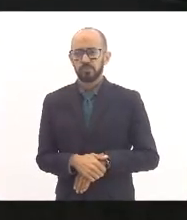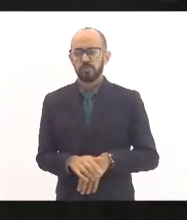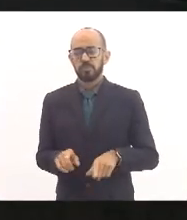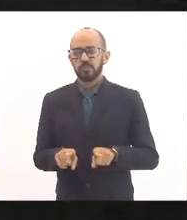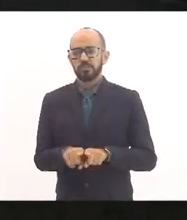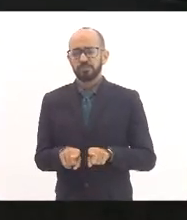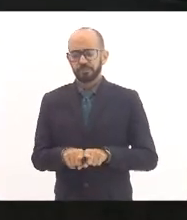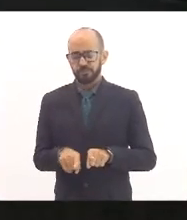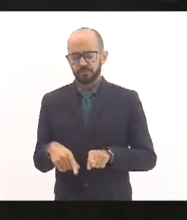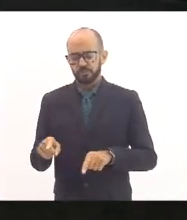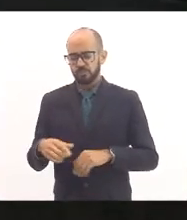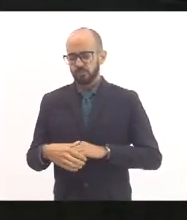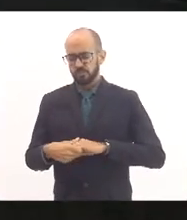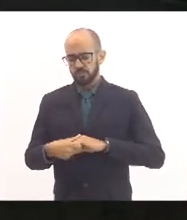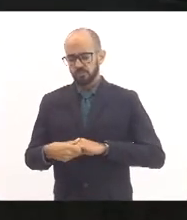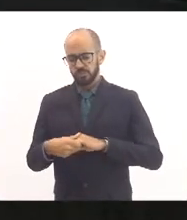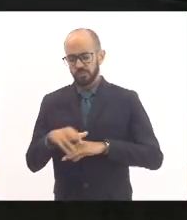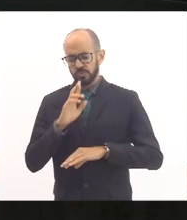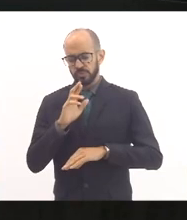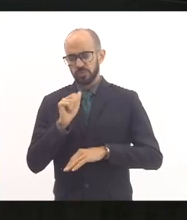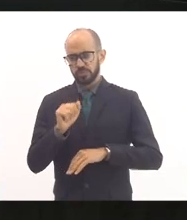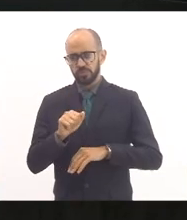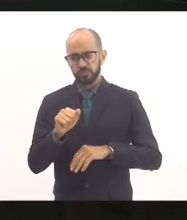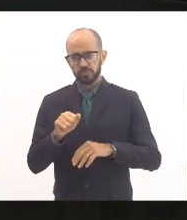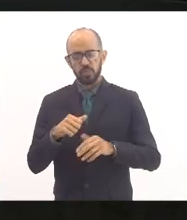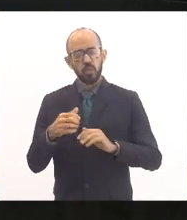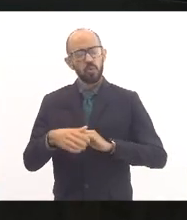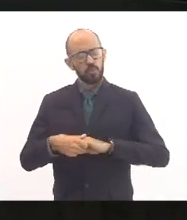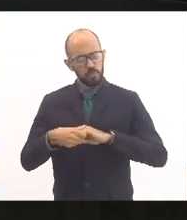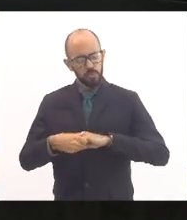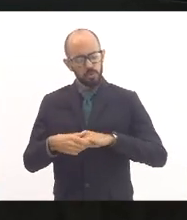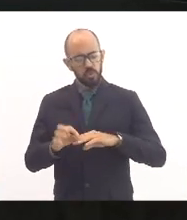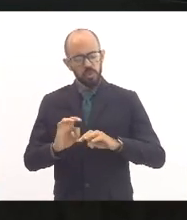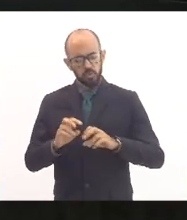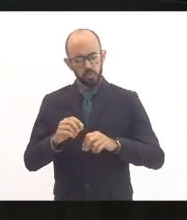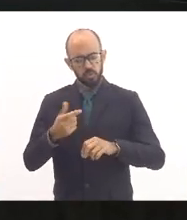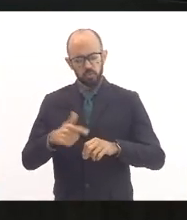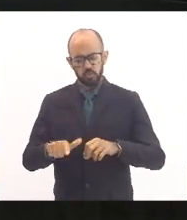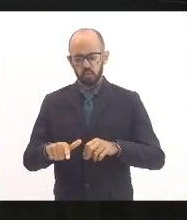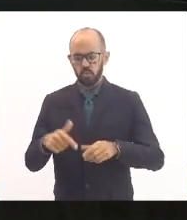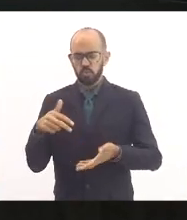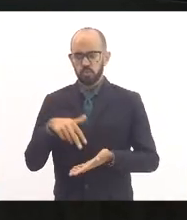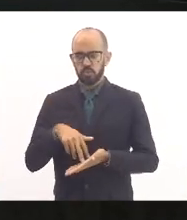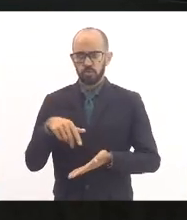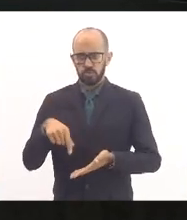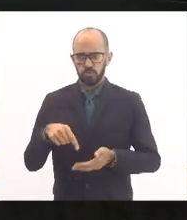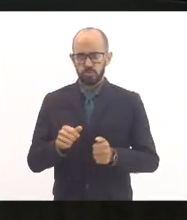cumprimentando o deputado o cumprimento todas as demais pessoas presentes